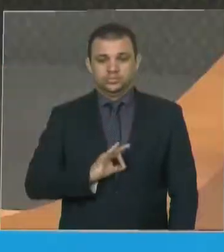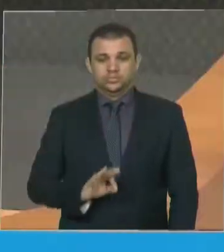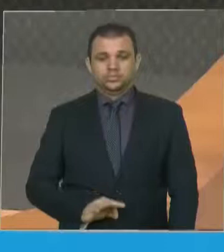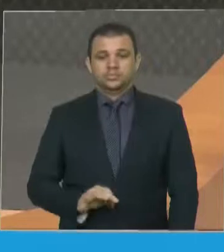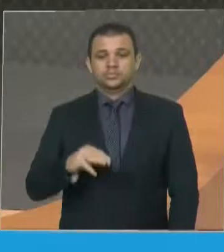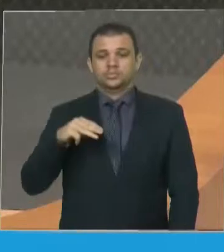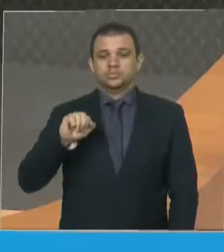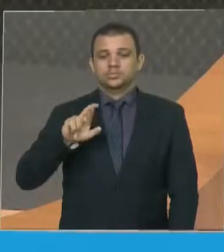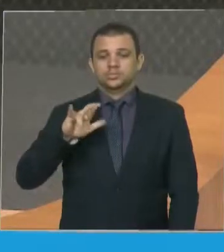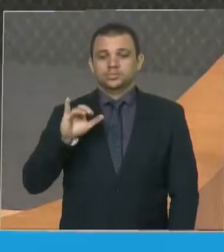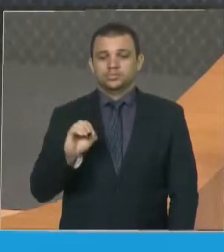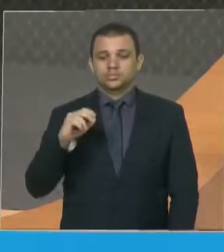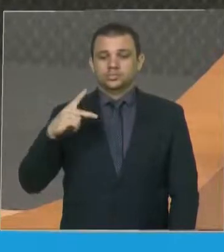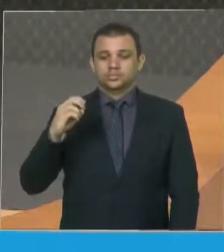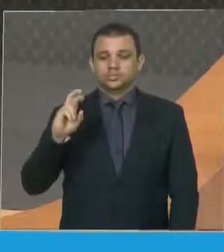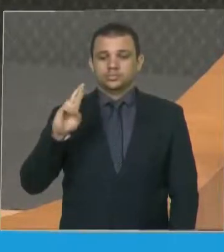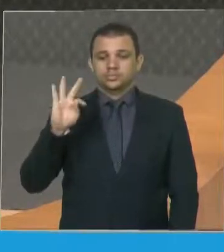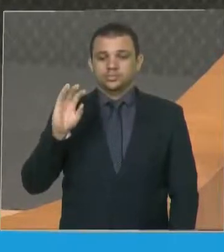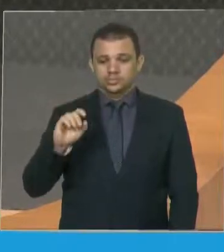Porto.